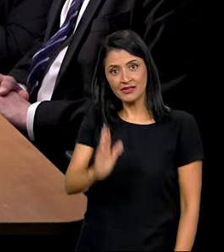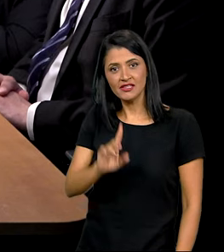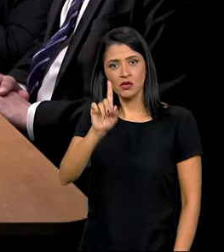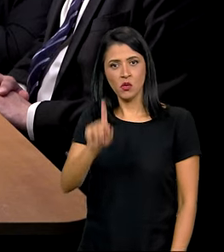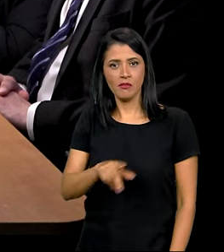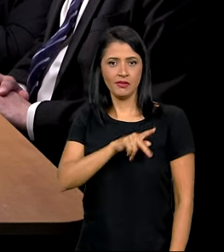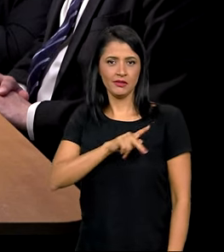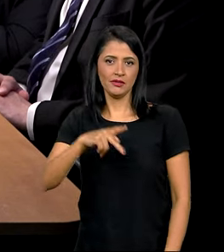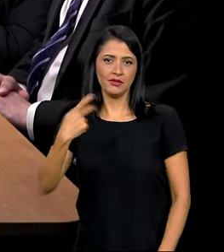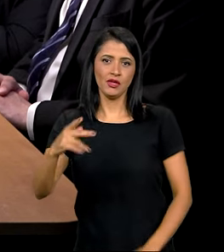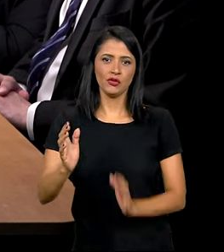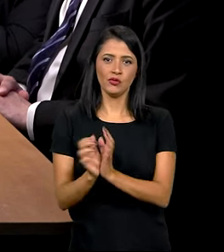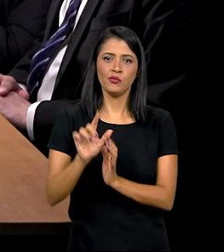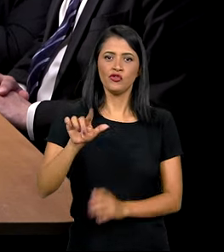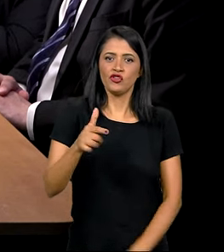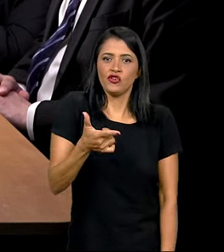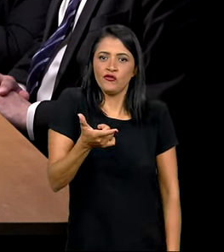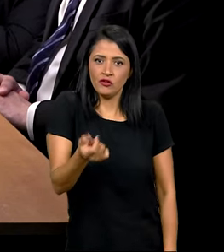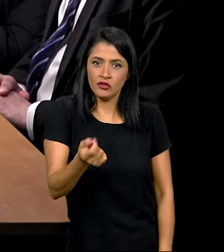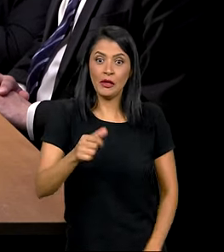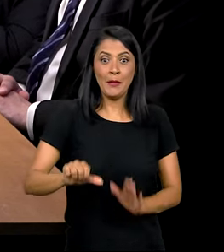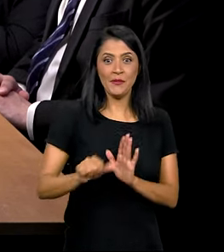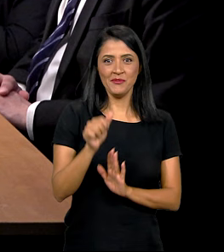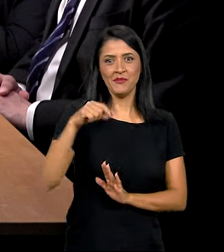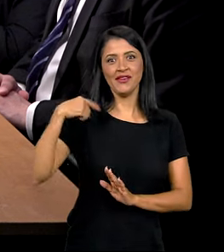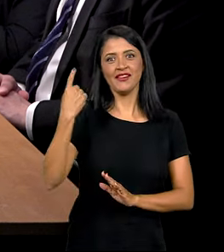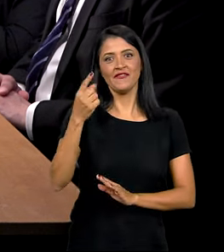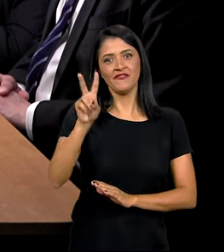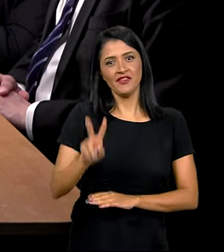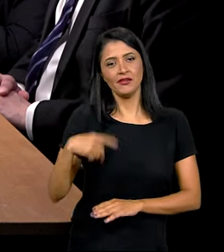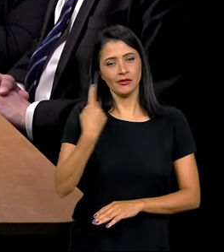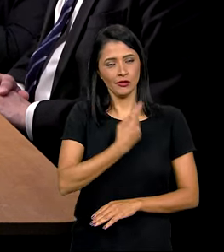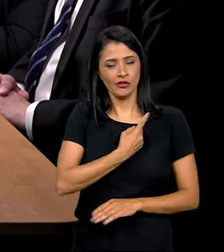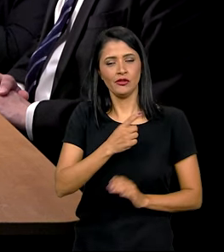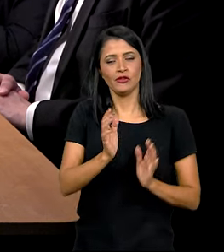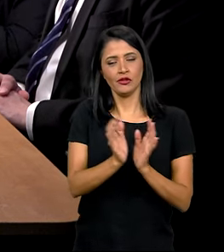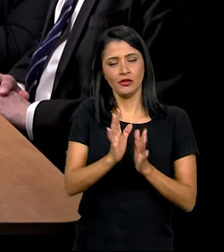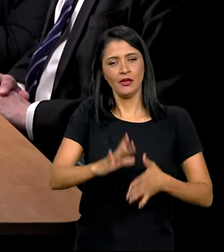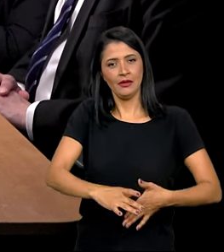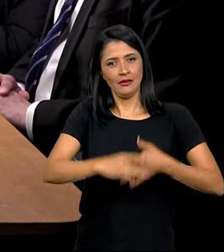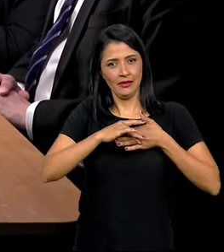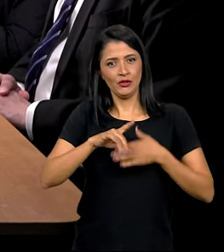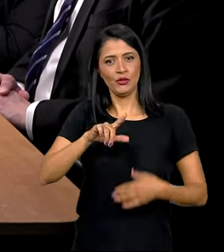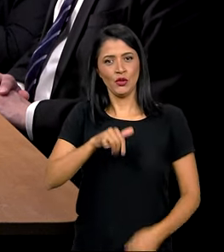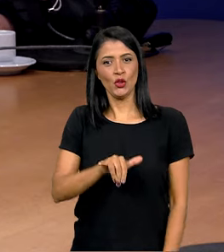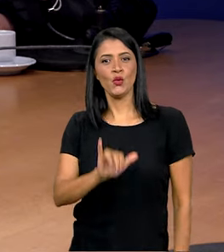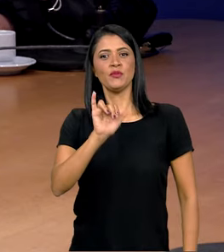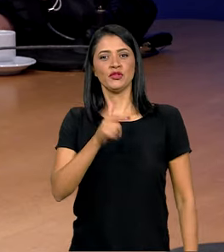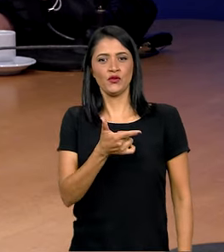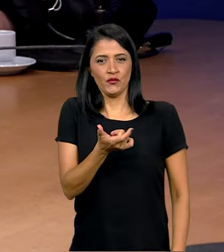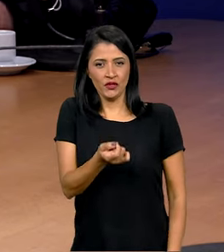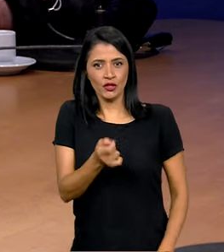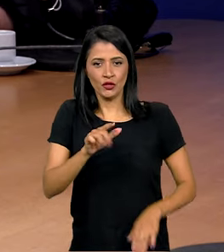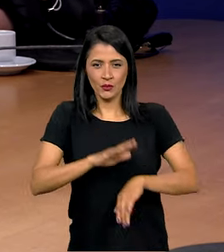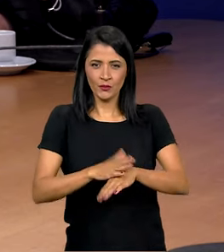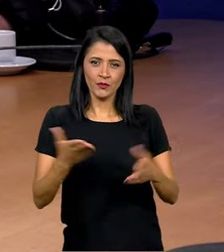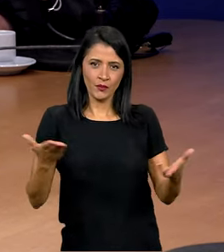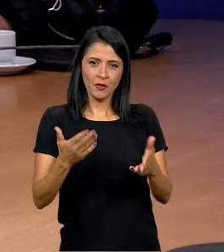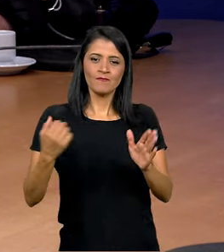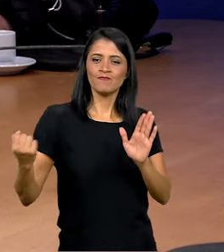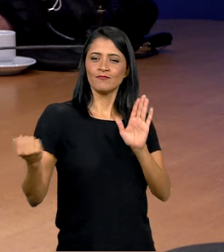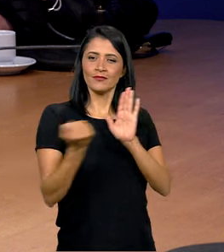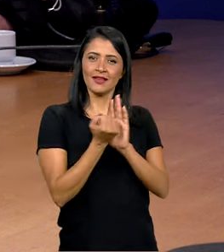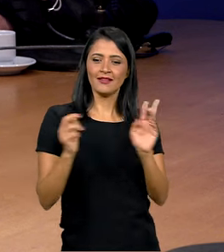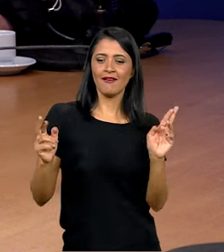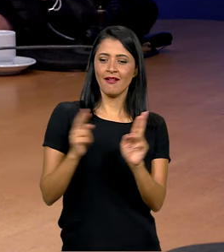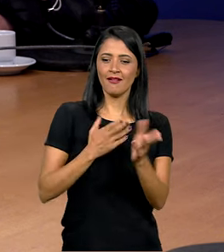Preside o G20 então portanto a primeira vez que a gente Preside o y20 eu acho que essa essa edição tem sido muito marcada